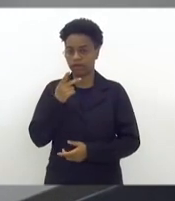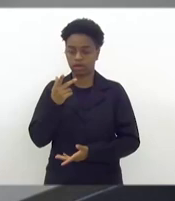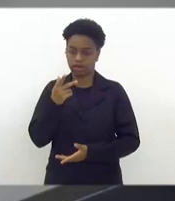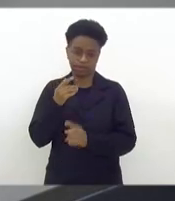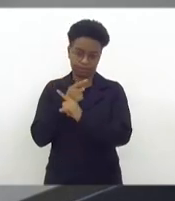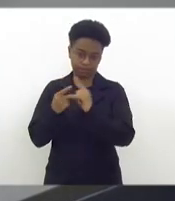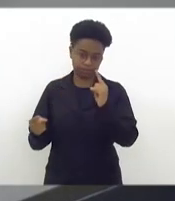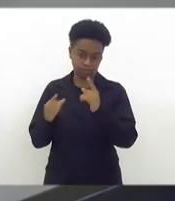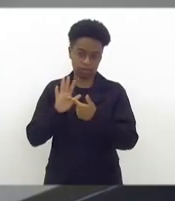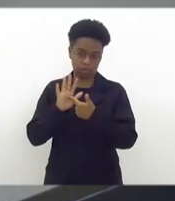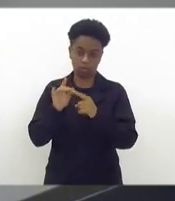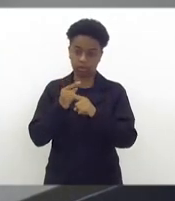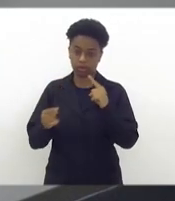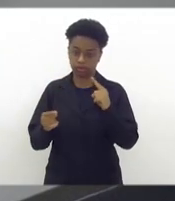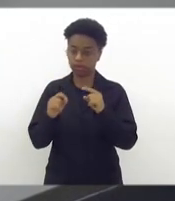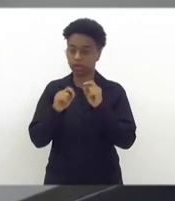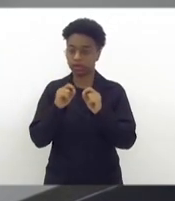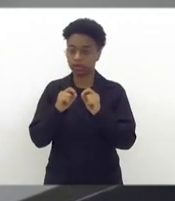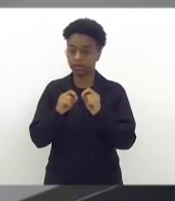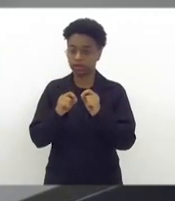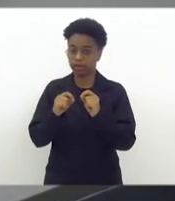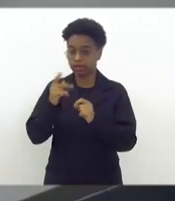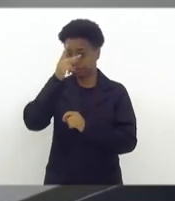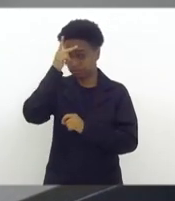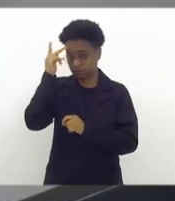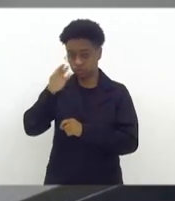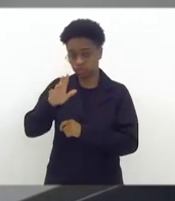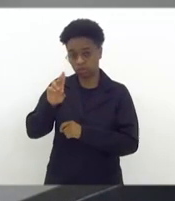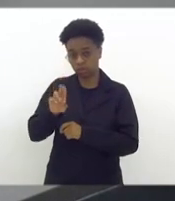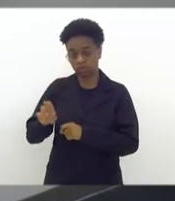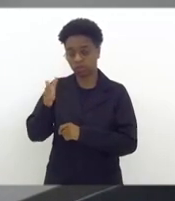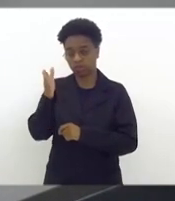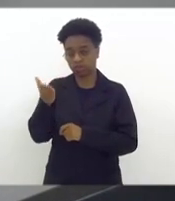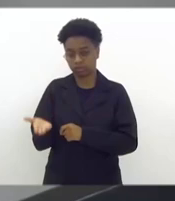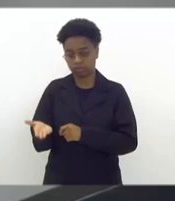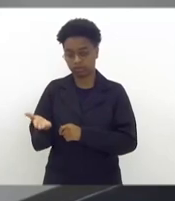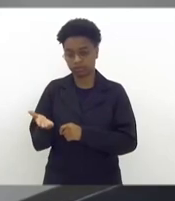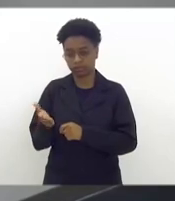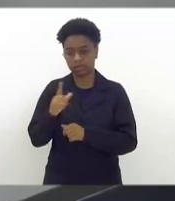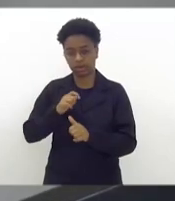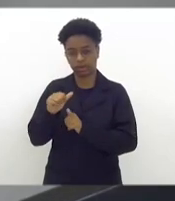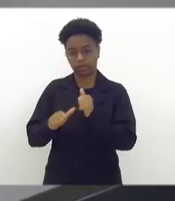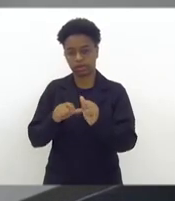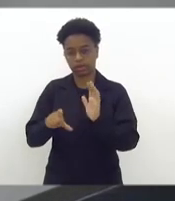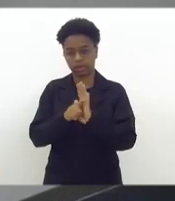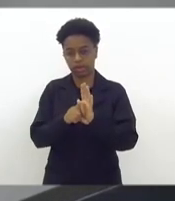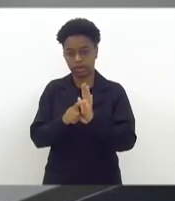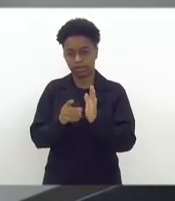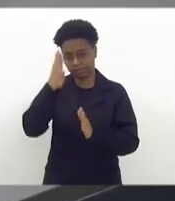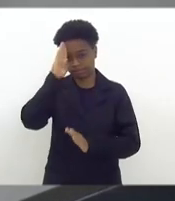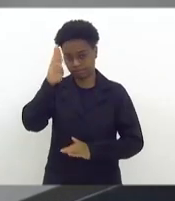do projeto em questão, a cobrança ao consumidor fazendo uma alteração à lei originária. O projeto do deputado